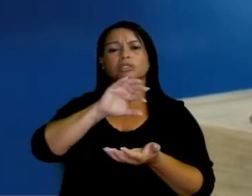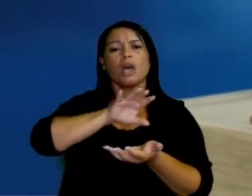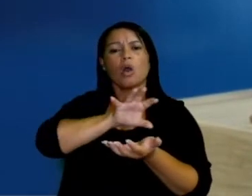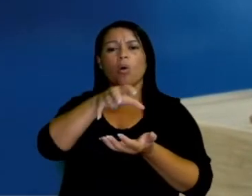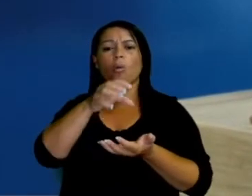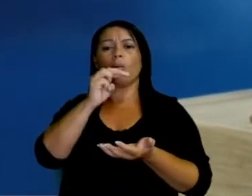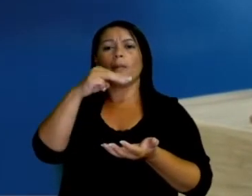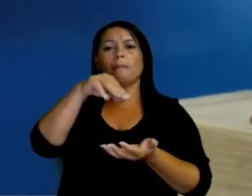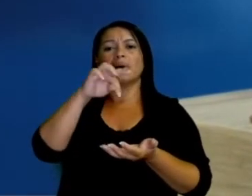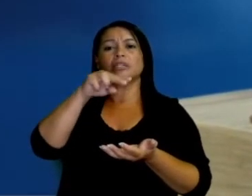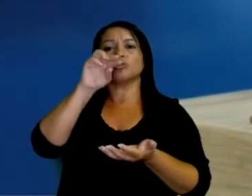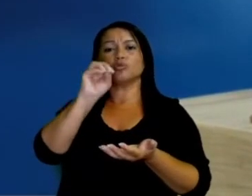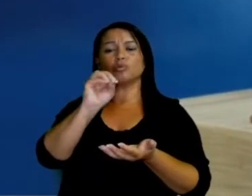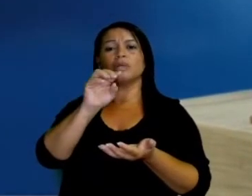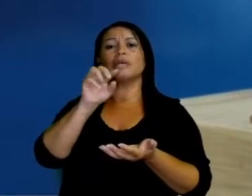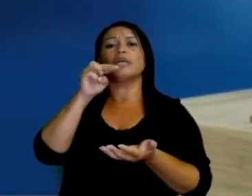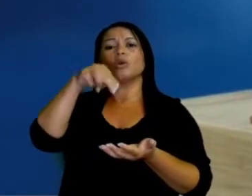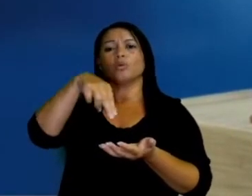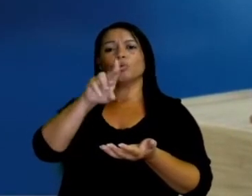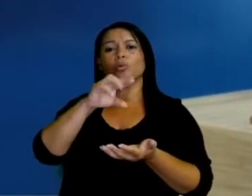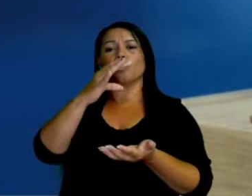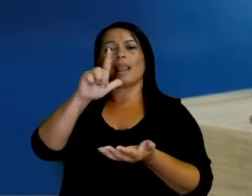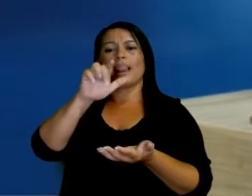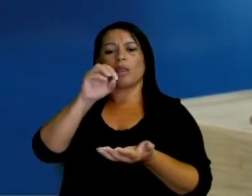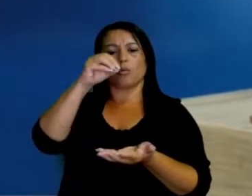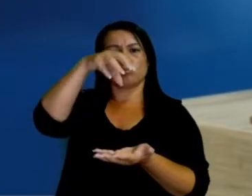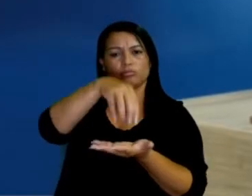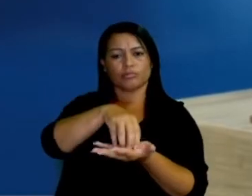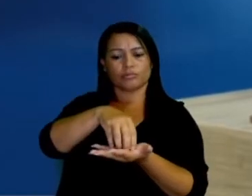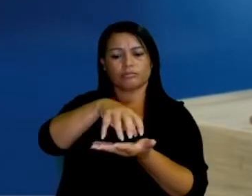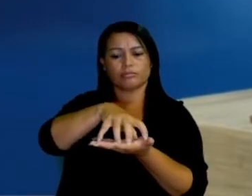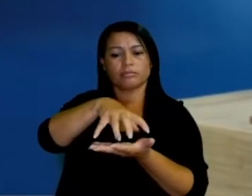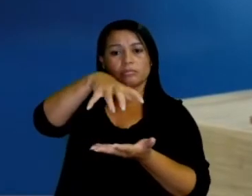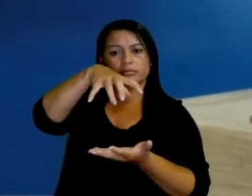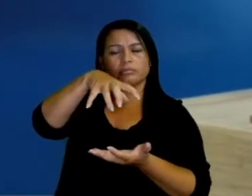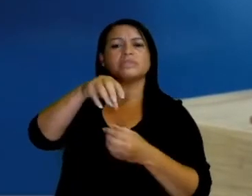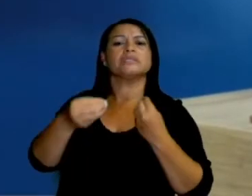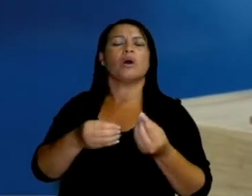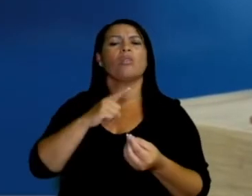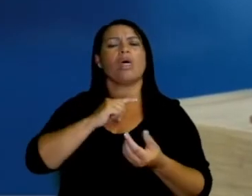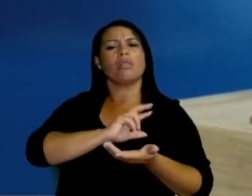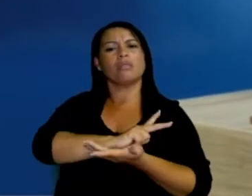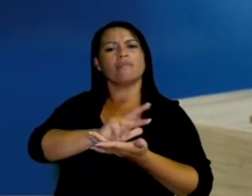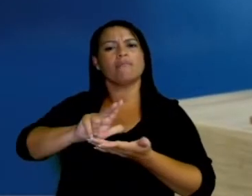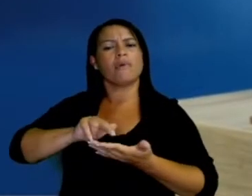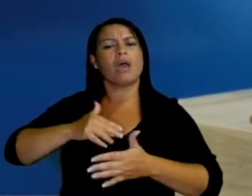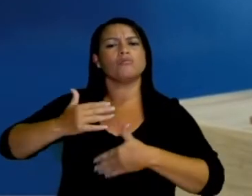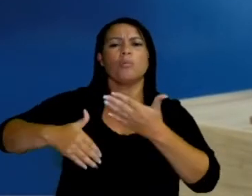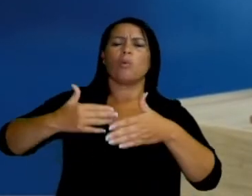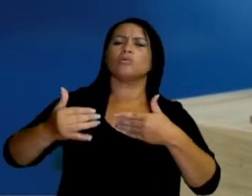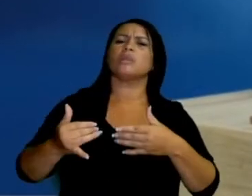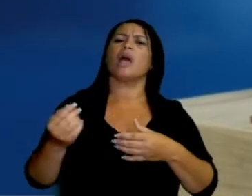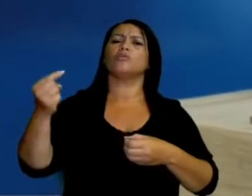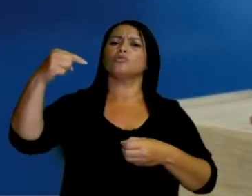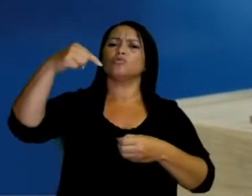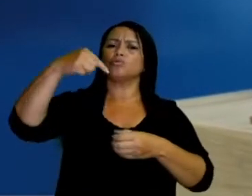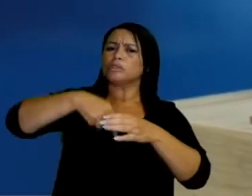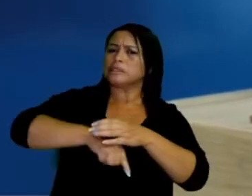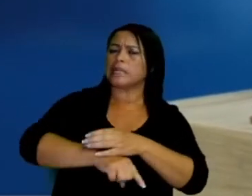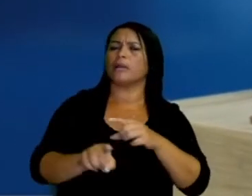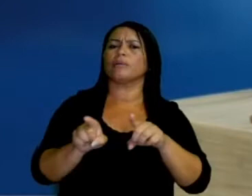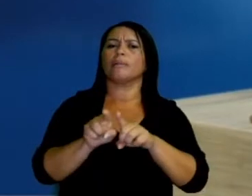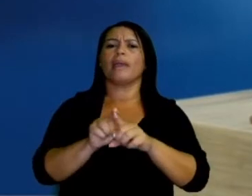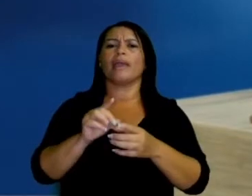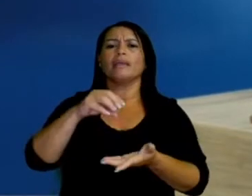e o núcleo. Na crosta, onde o relevo vai se formar, vários processos aí internos, né, relacionados ao núcleo ou ao